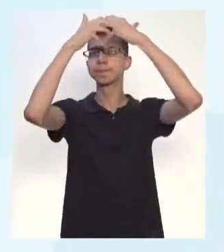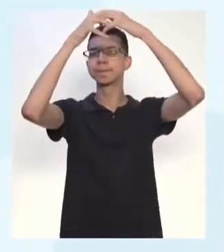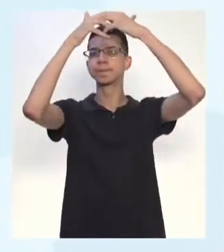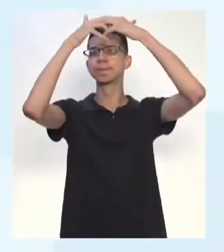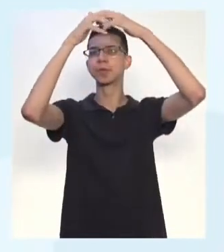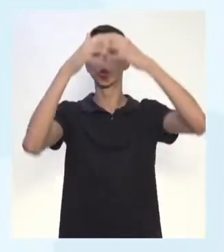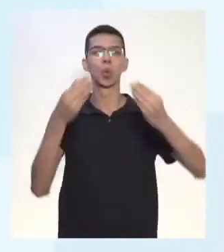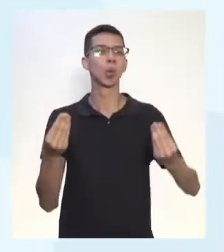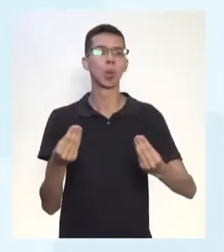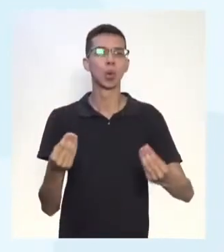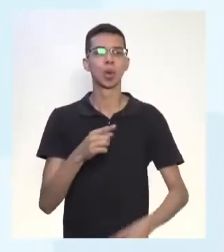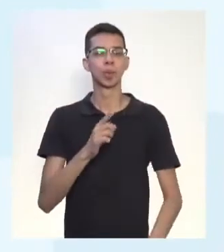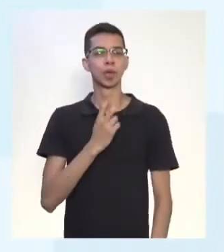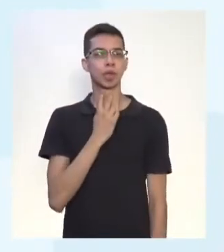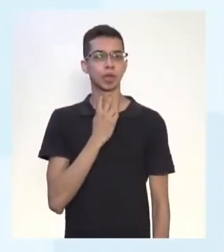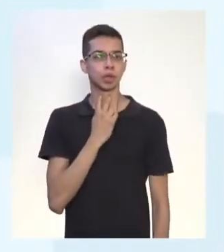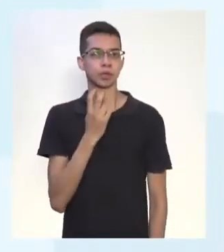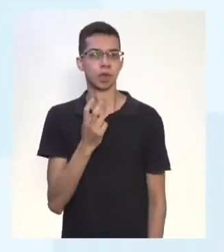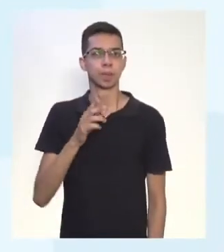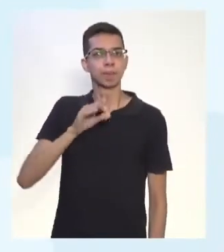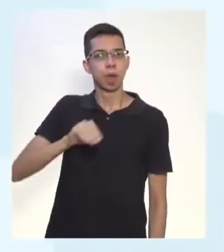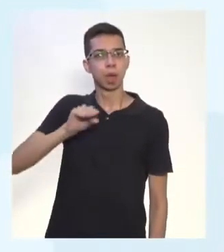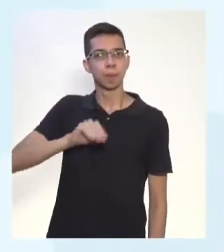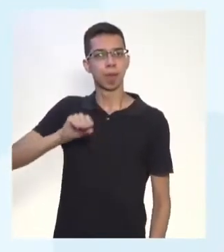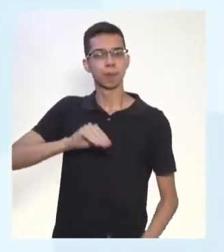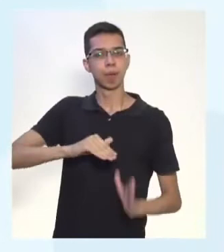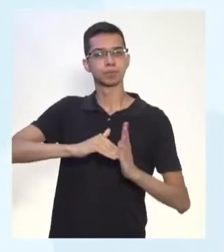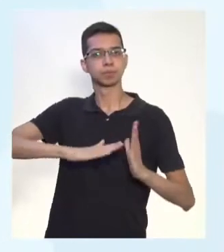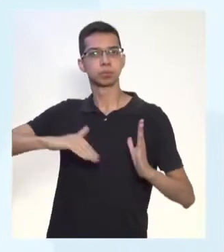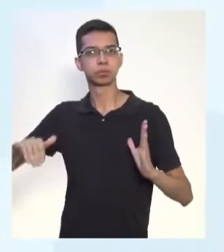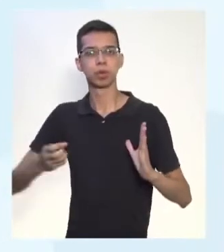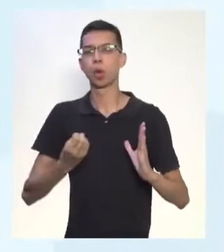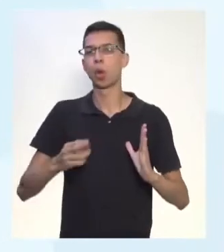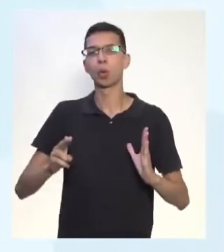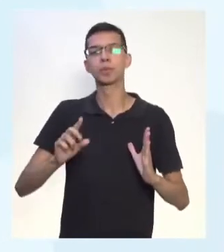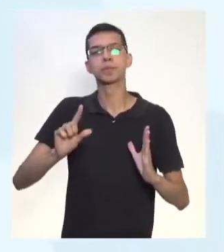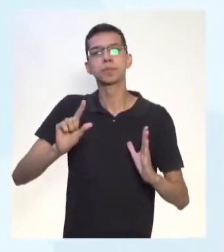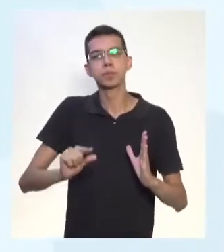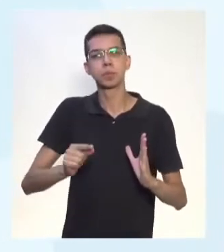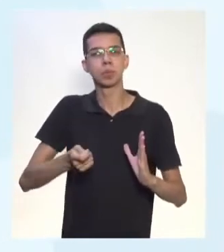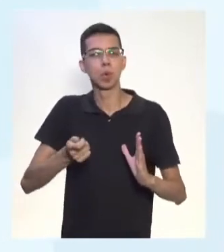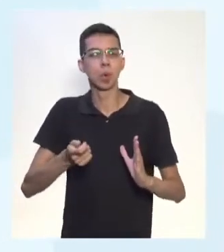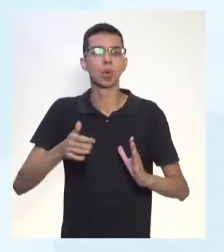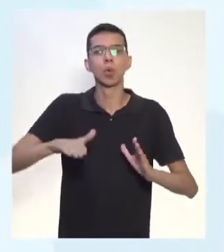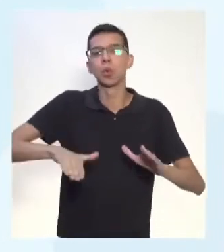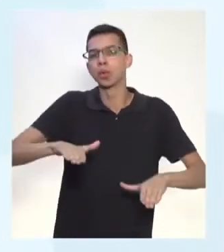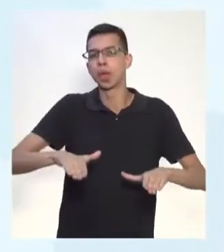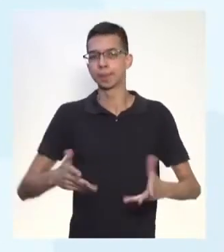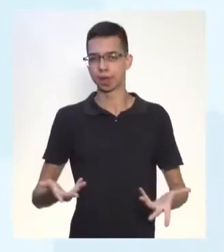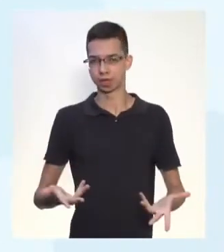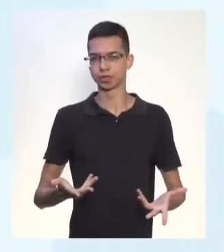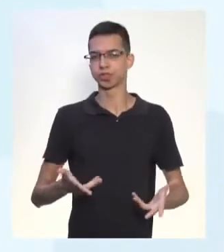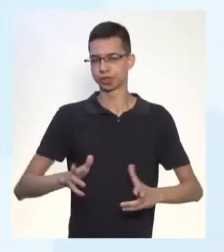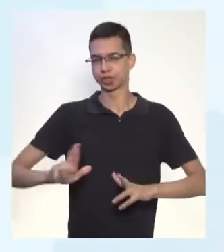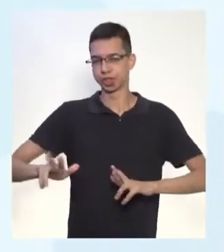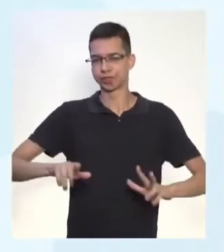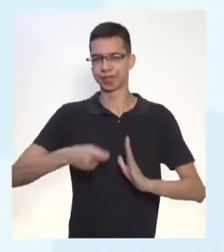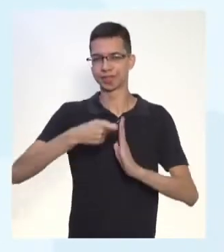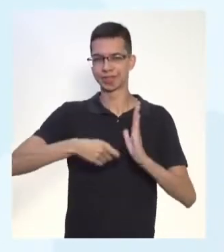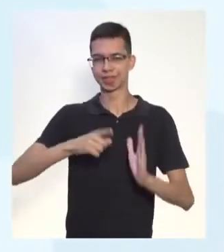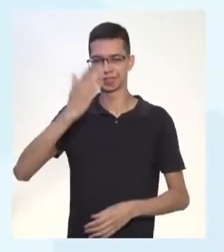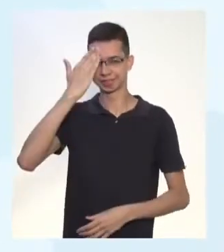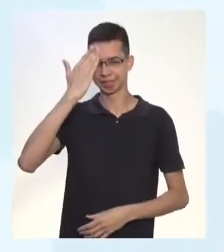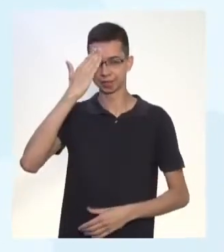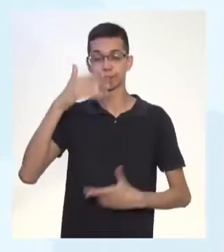aumentar o tom da voz ou diminuir, então, de acordo com sinais de pontuação. Isso que vai fazer a diferença no texto. E sabendo, então,